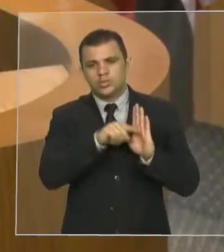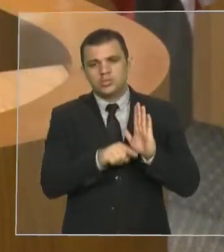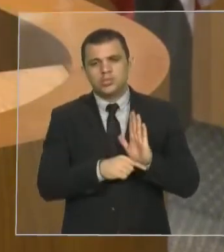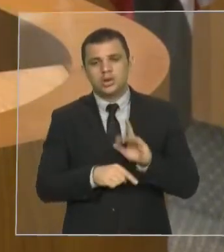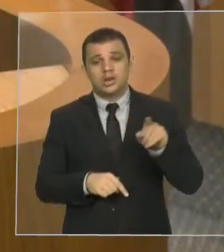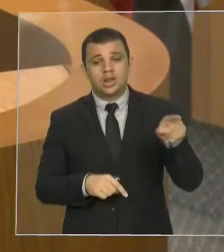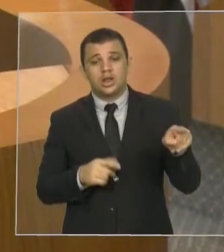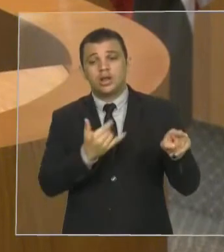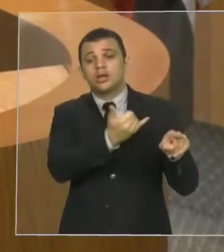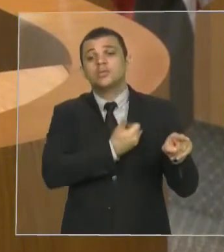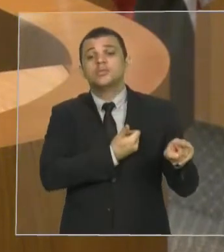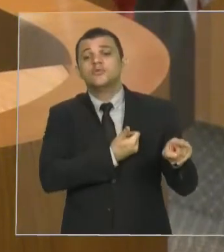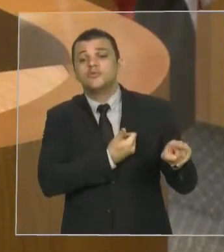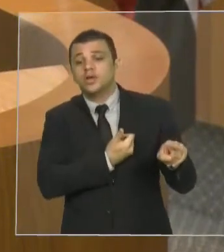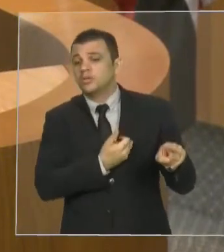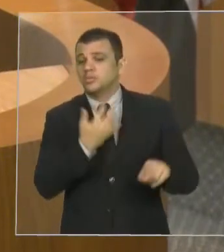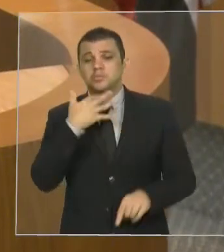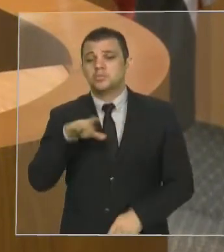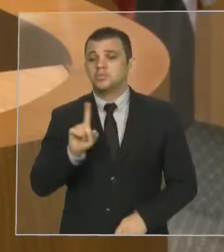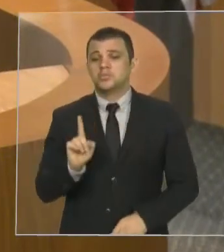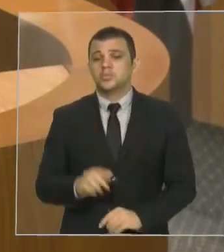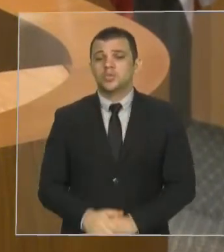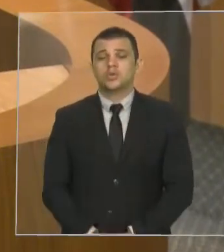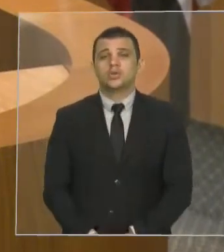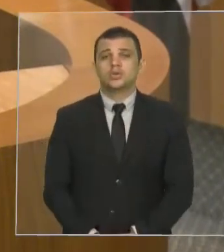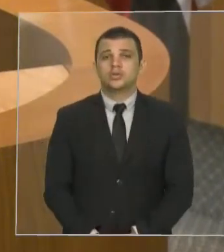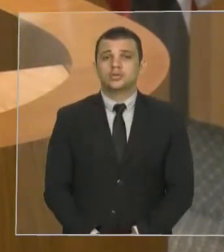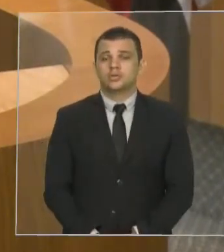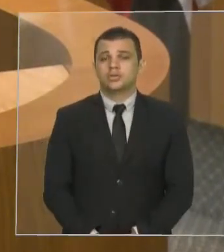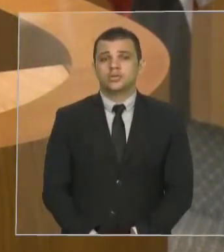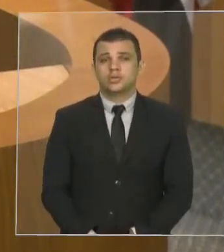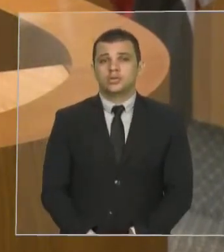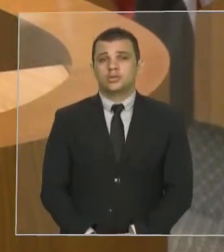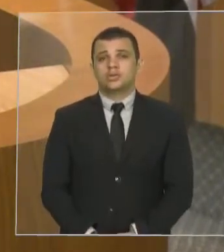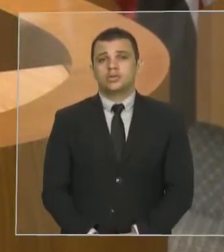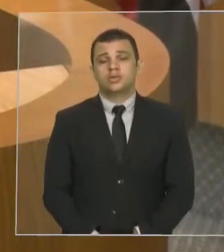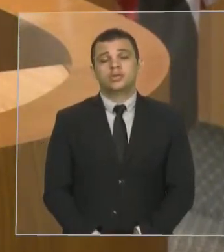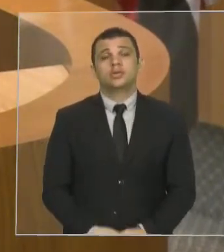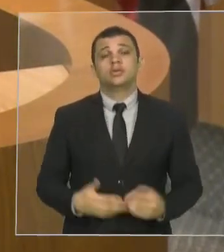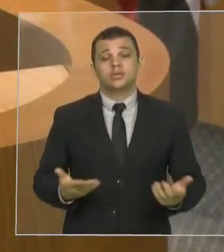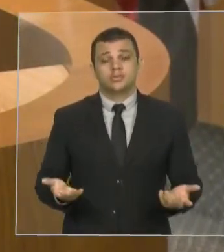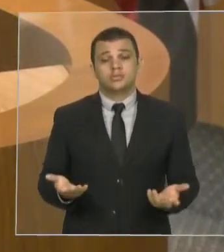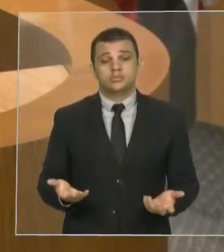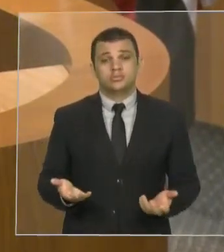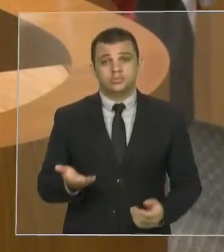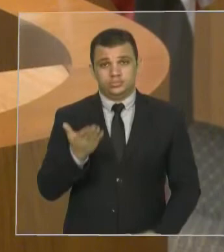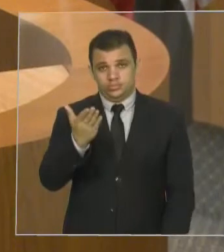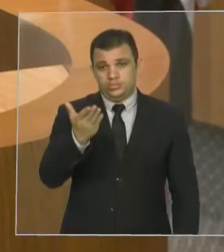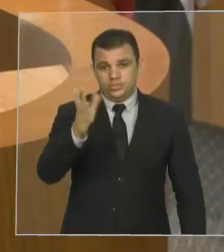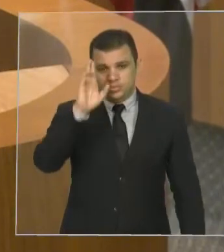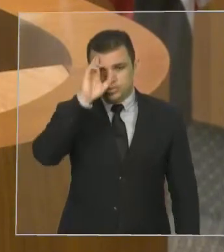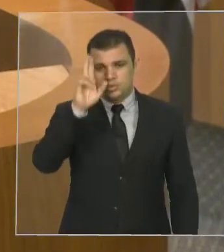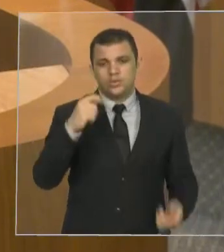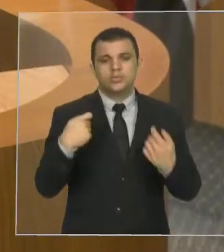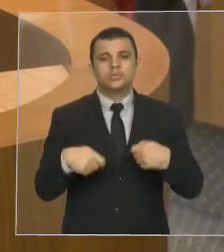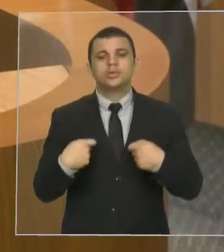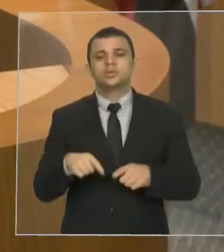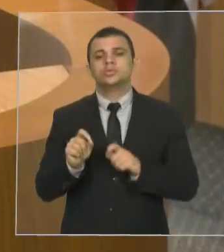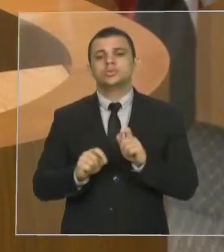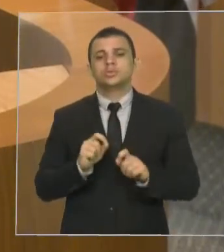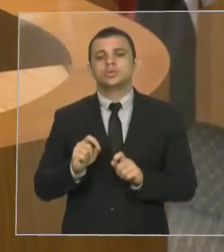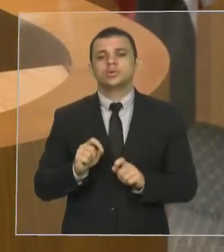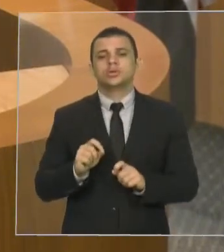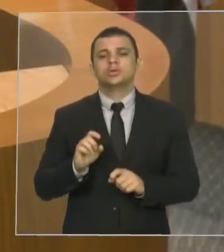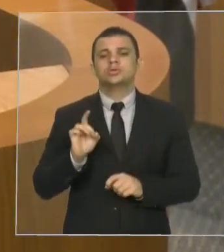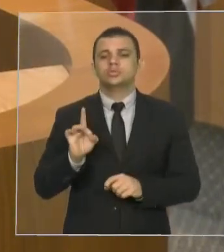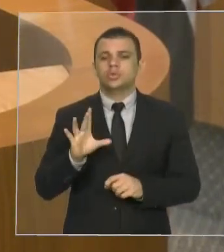tinha acesso ainda ao Plano de Educação Ambiental. Portanto, Vossa Excelência nada mais faz que me trazer e reforçar os